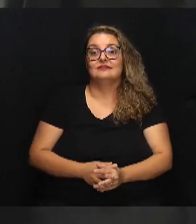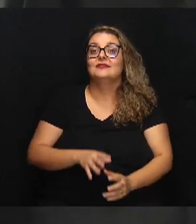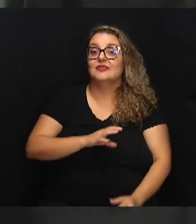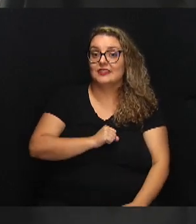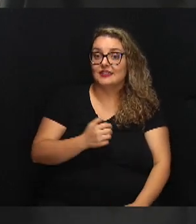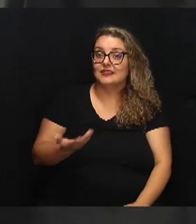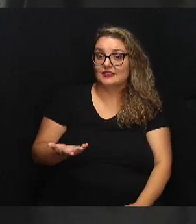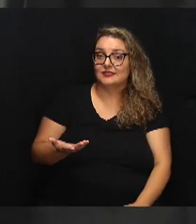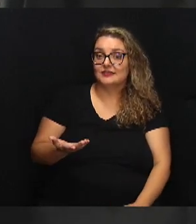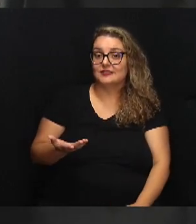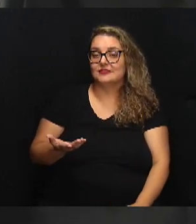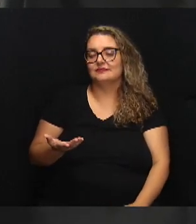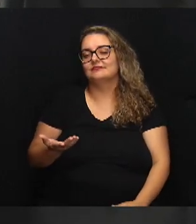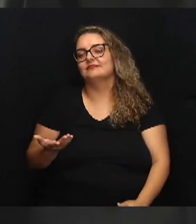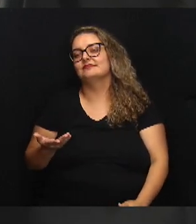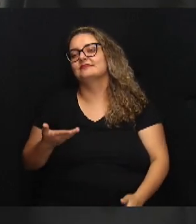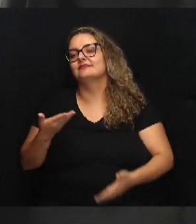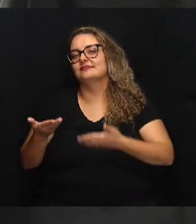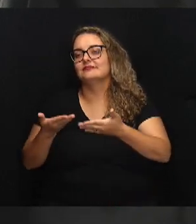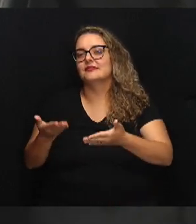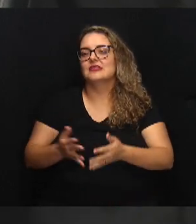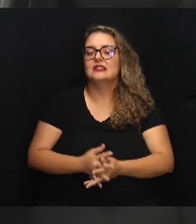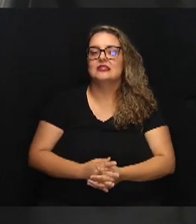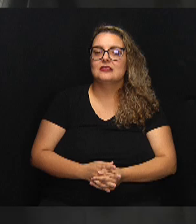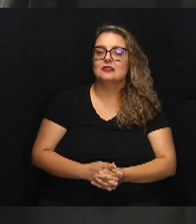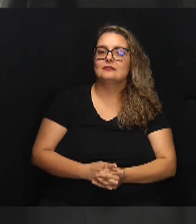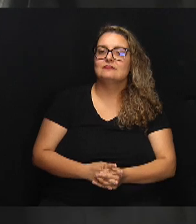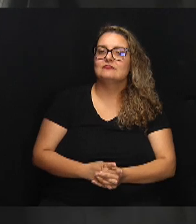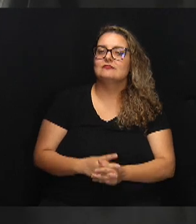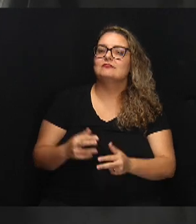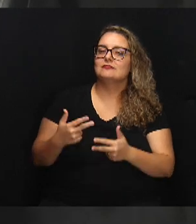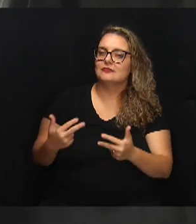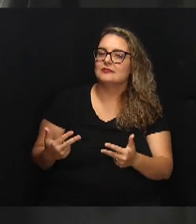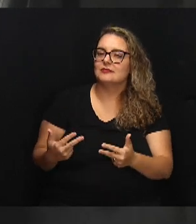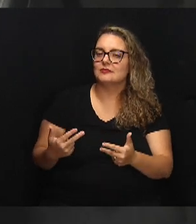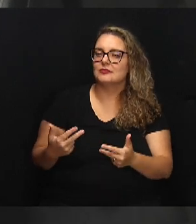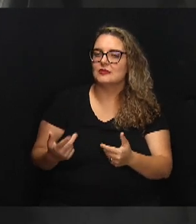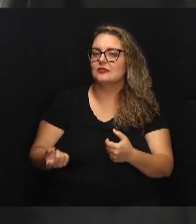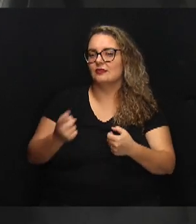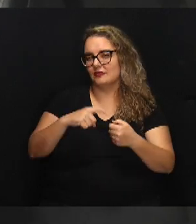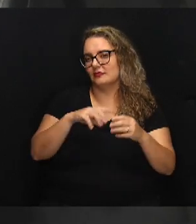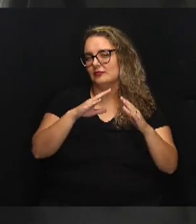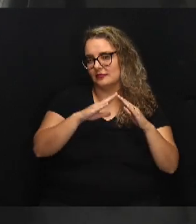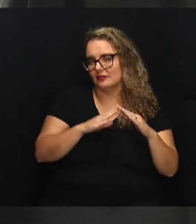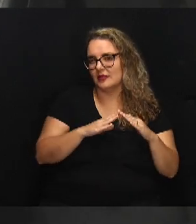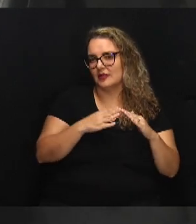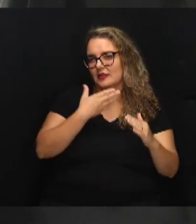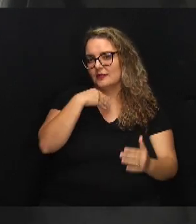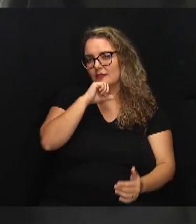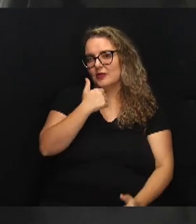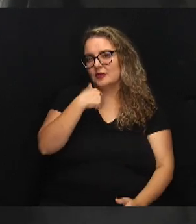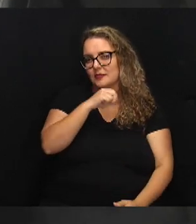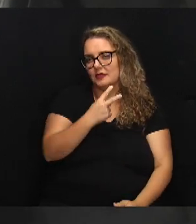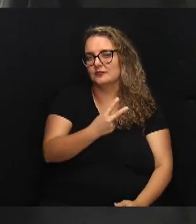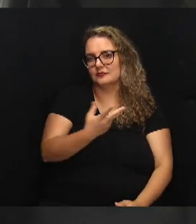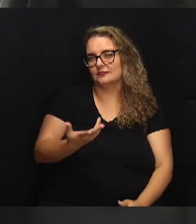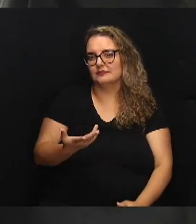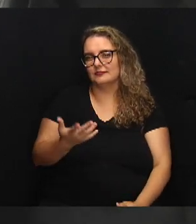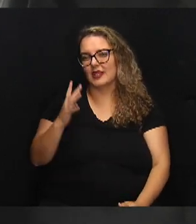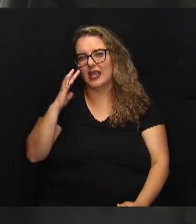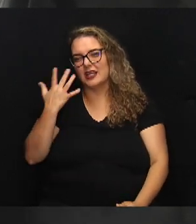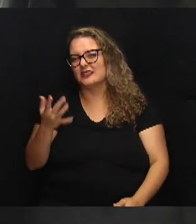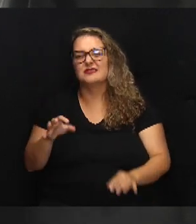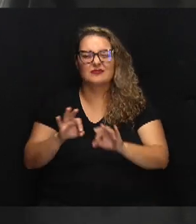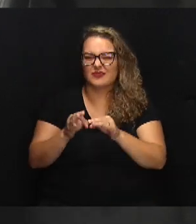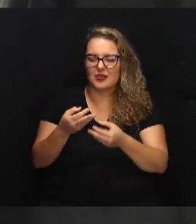jornalismo também. Tá. Né? Mas eu tinha uma coisa de voltar pra casa dos meus pais, sabe? Acho que uma coisa meio de